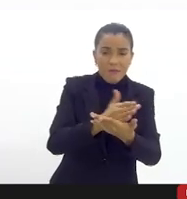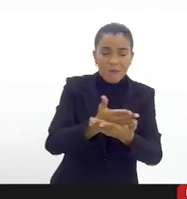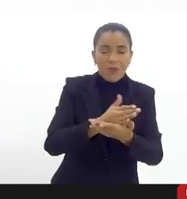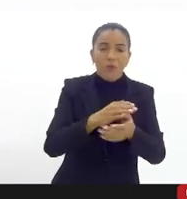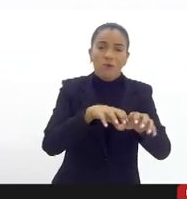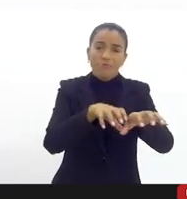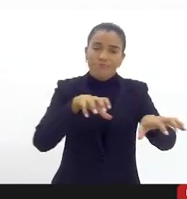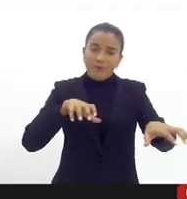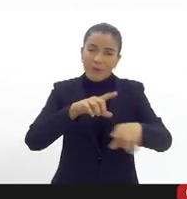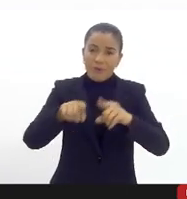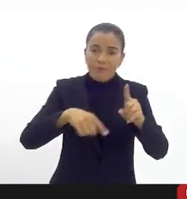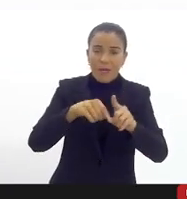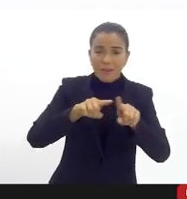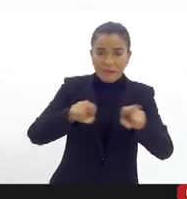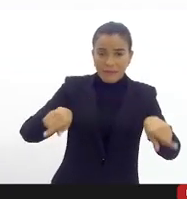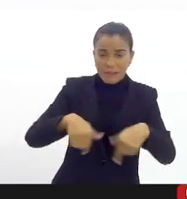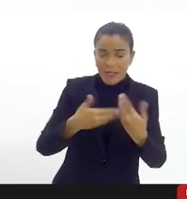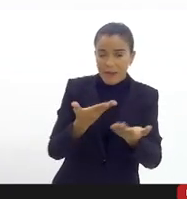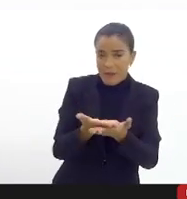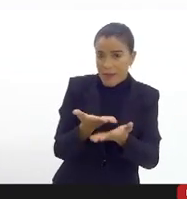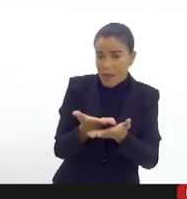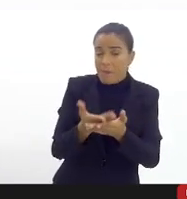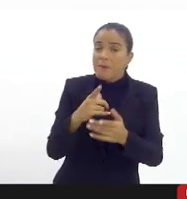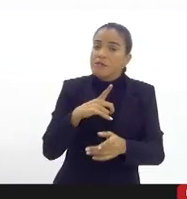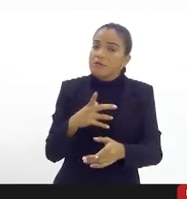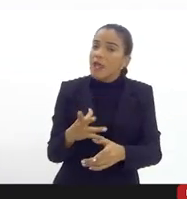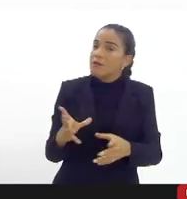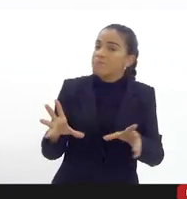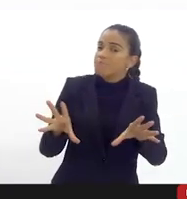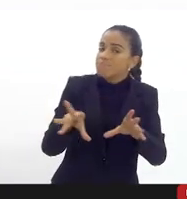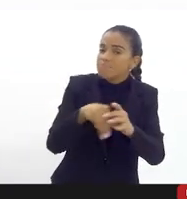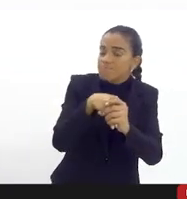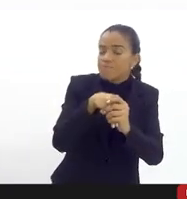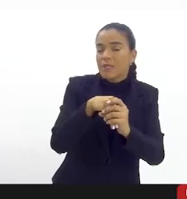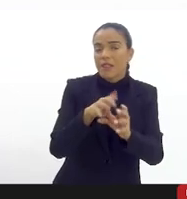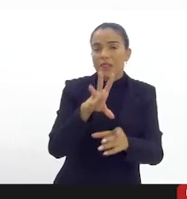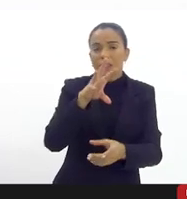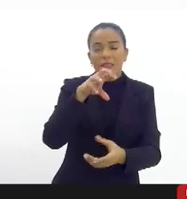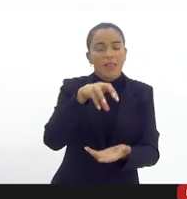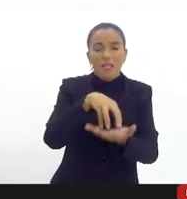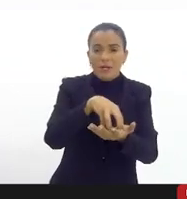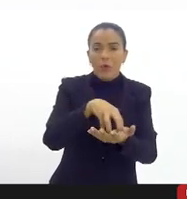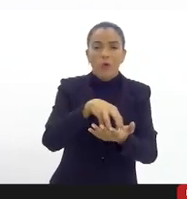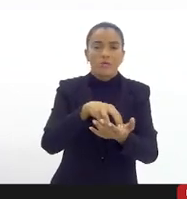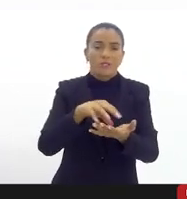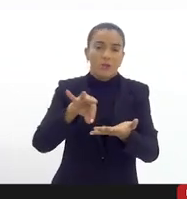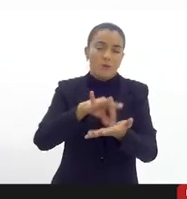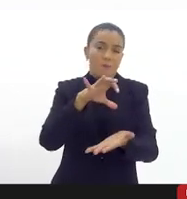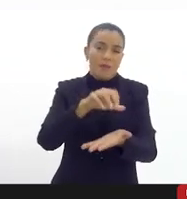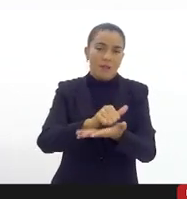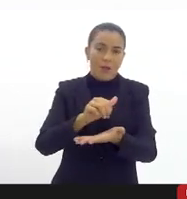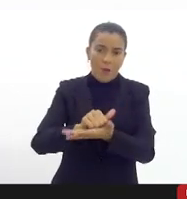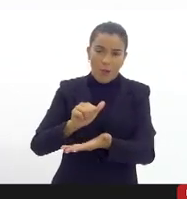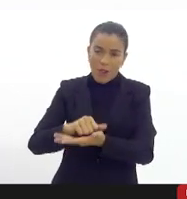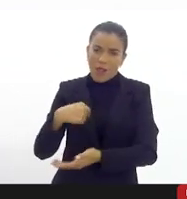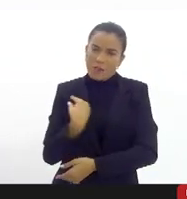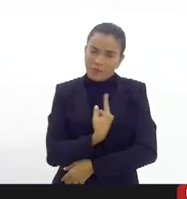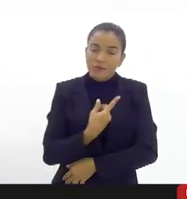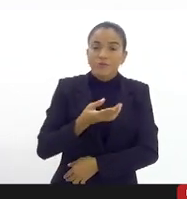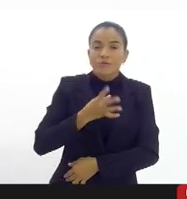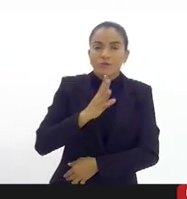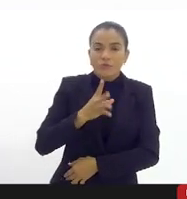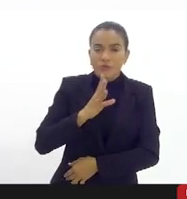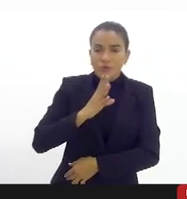à distância mais que ele tá montado em cima da mesma estrutura de concentração de matrículas que a gente conheceu